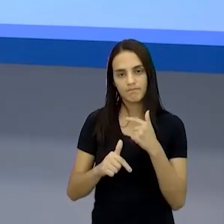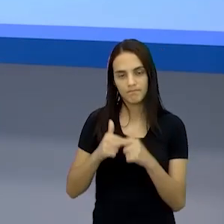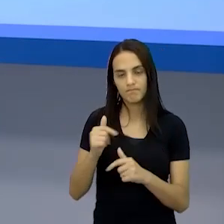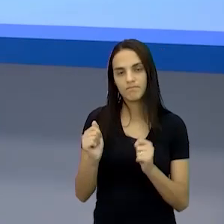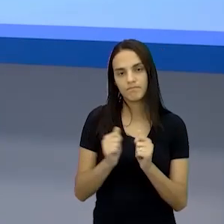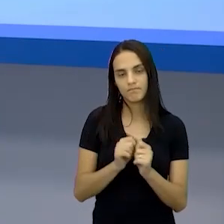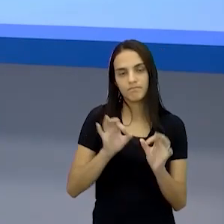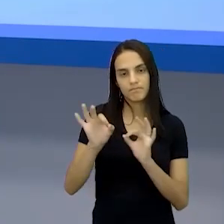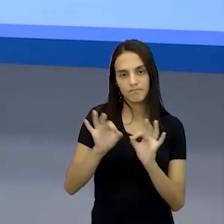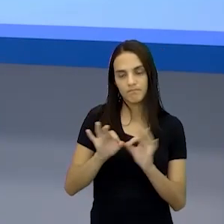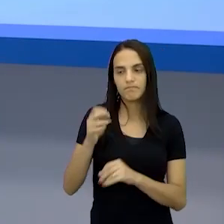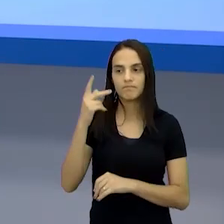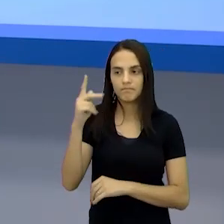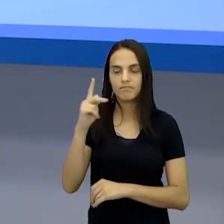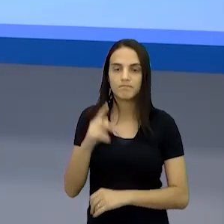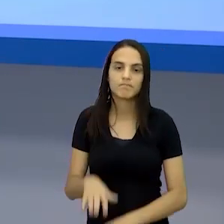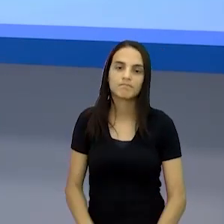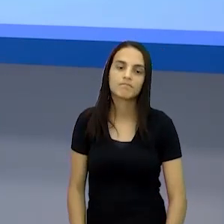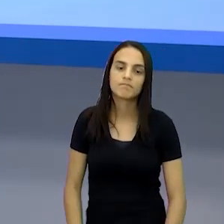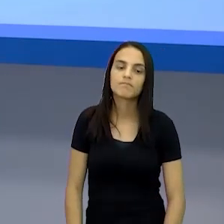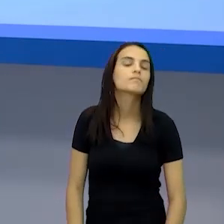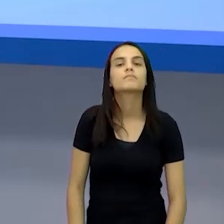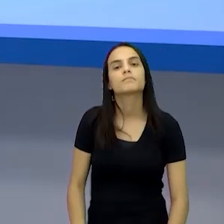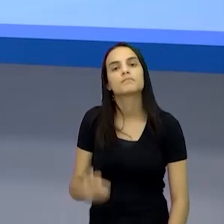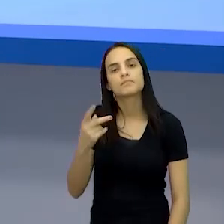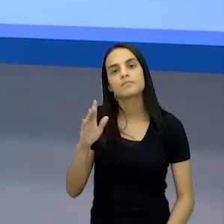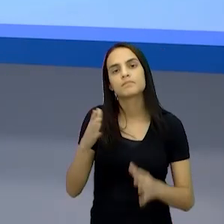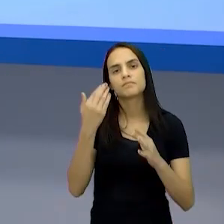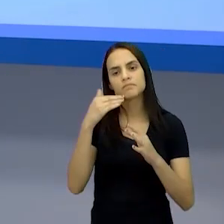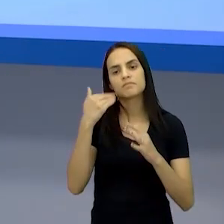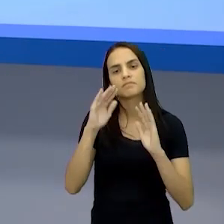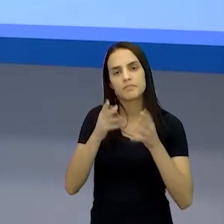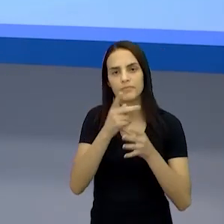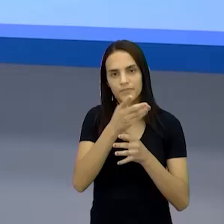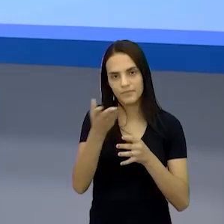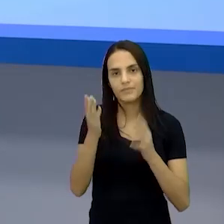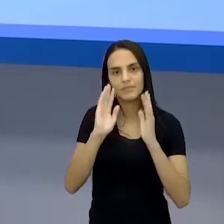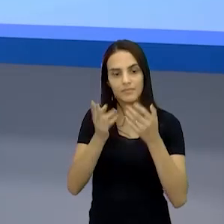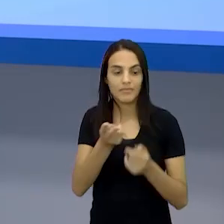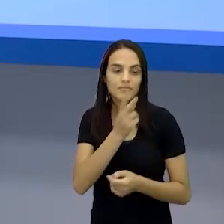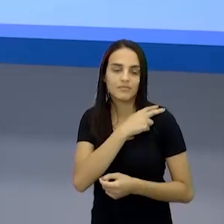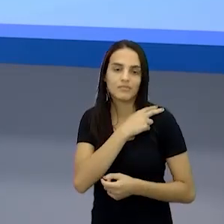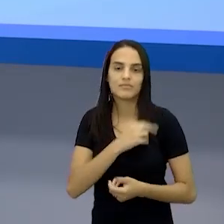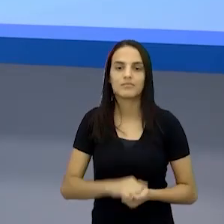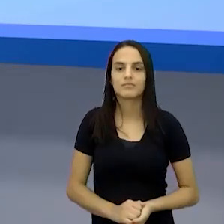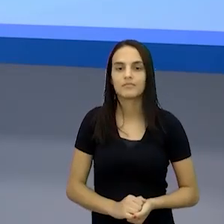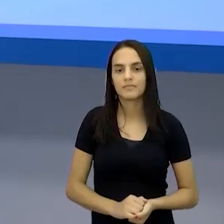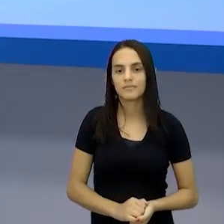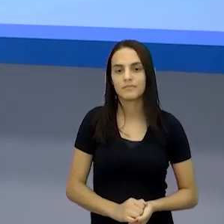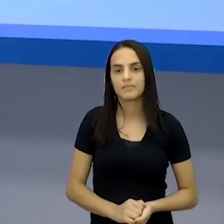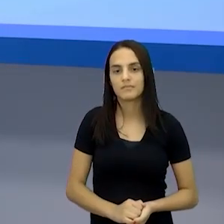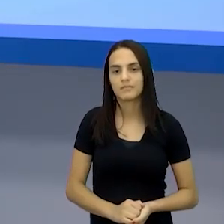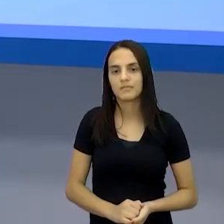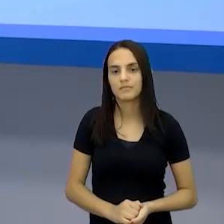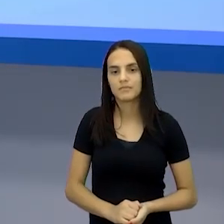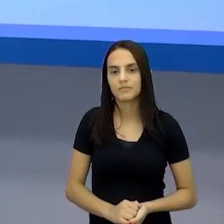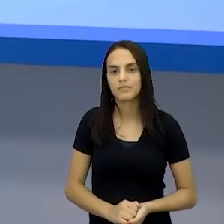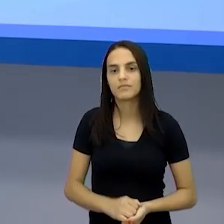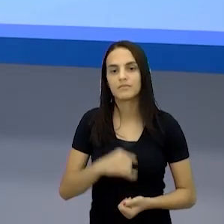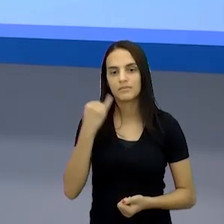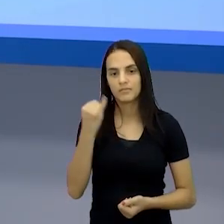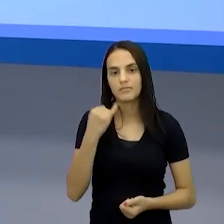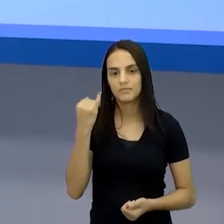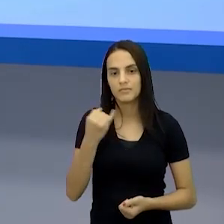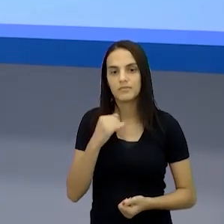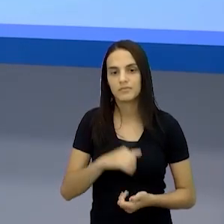esse projeto dele, né? Porque ele já está, a gente tem que entender que vocês já estão na 2ª série do ensino médio, né? Então é